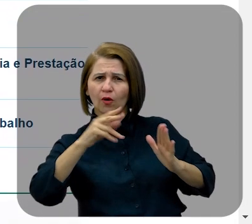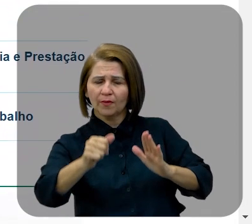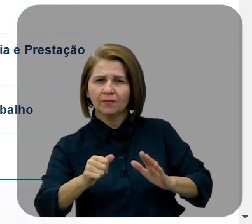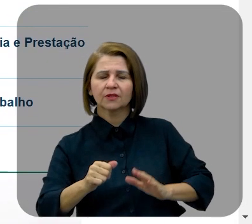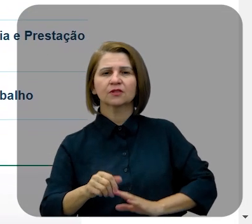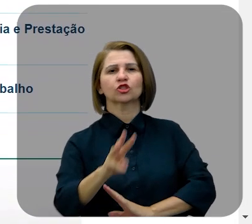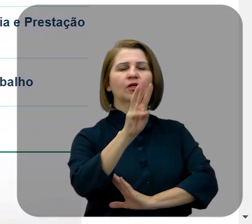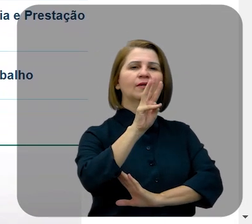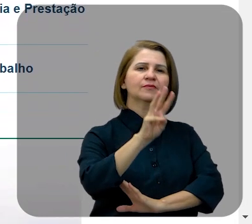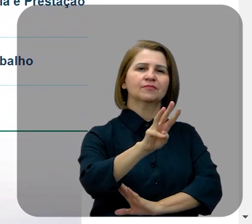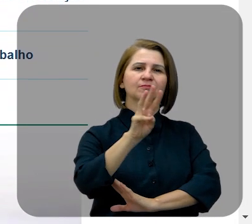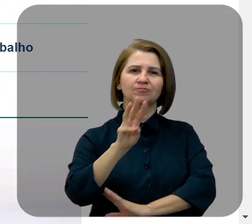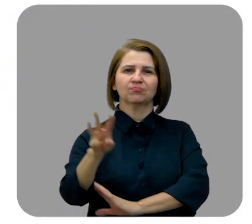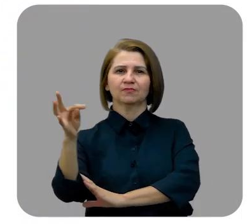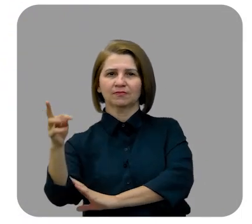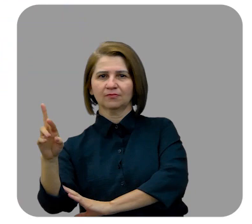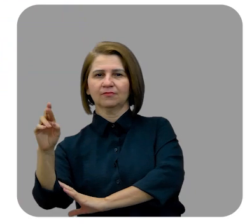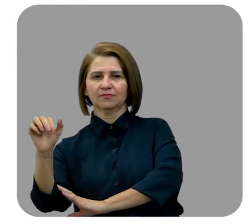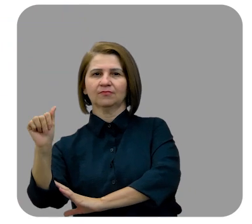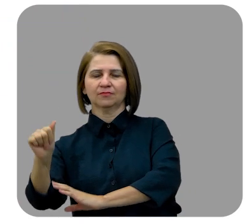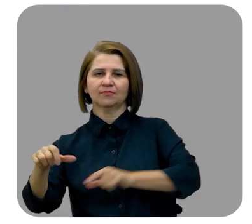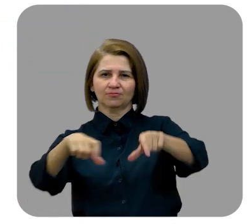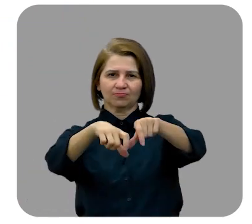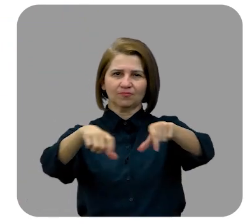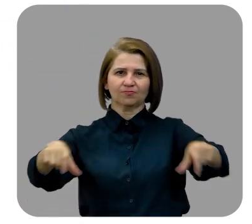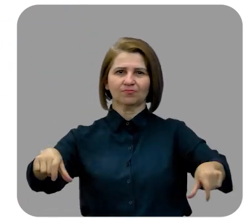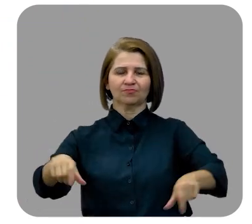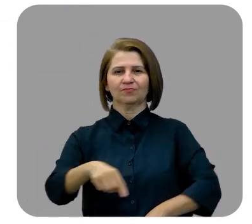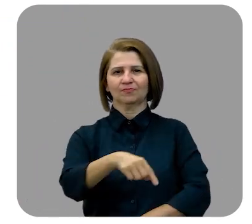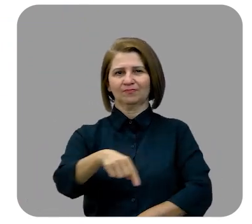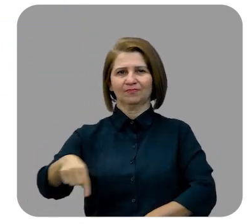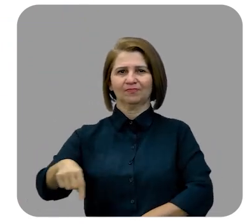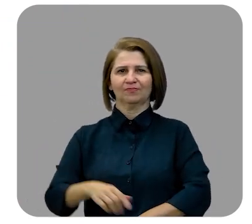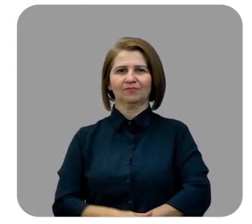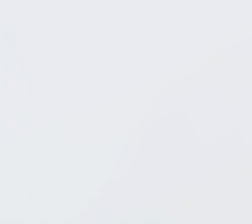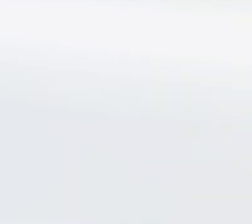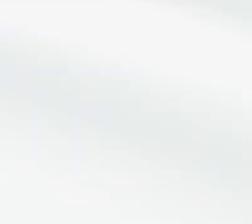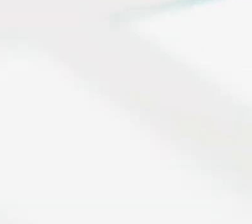basta acessar o site do tribunal, trt10.jus.br.